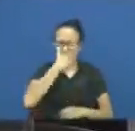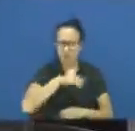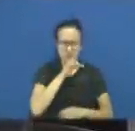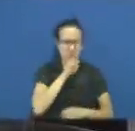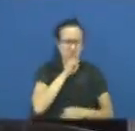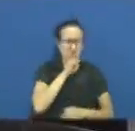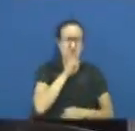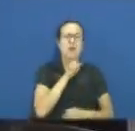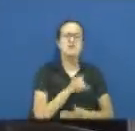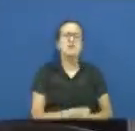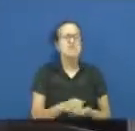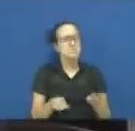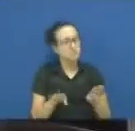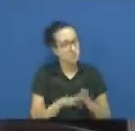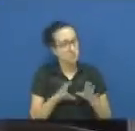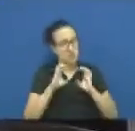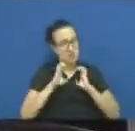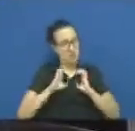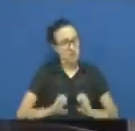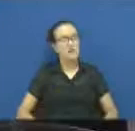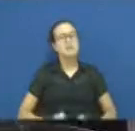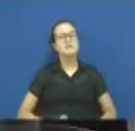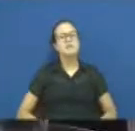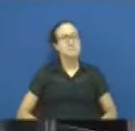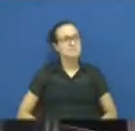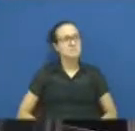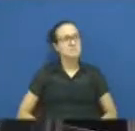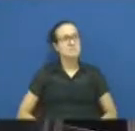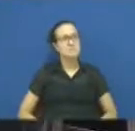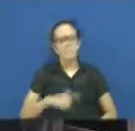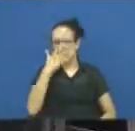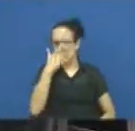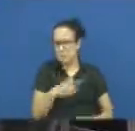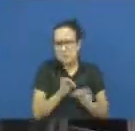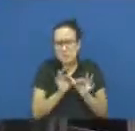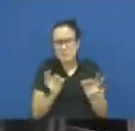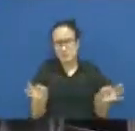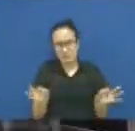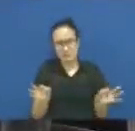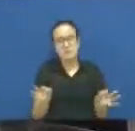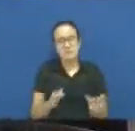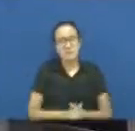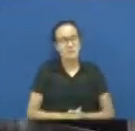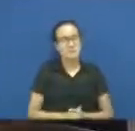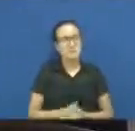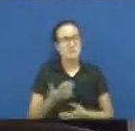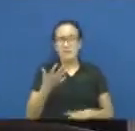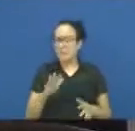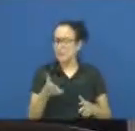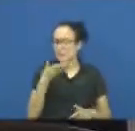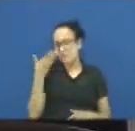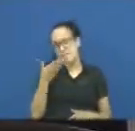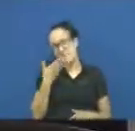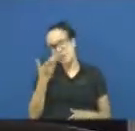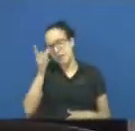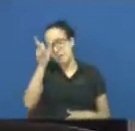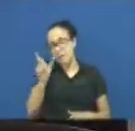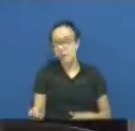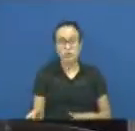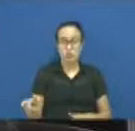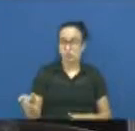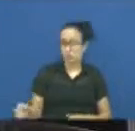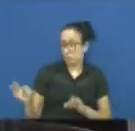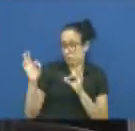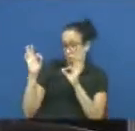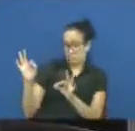ética, mesmo sendo uma pessoa simples. Às vezes é muito fácil homenagear aqui uma pessoa milionária, mas o Acácio